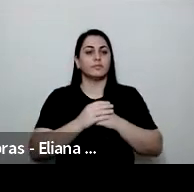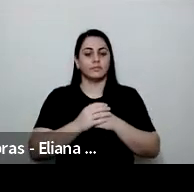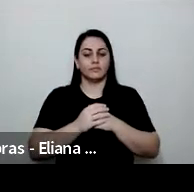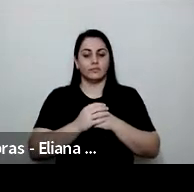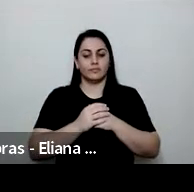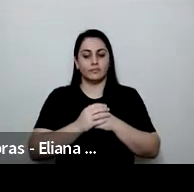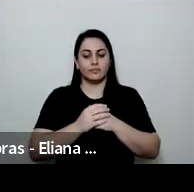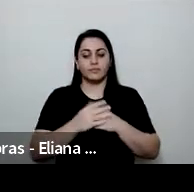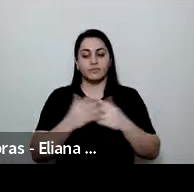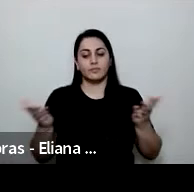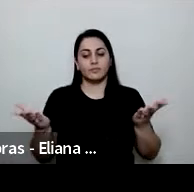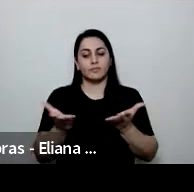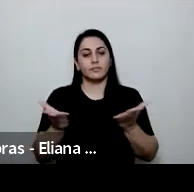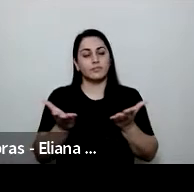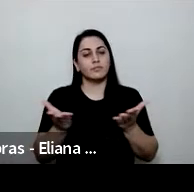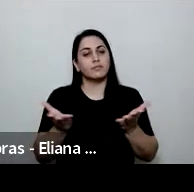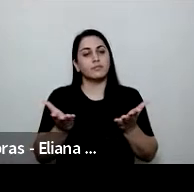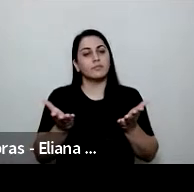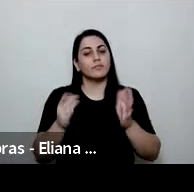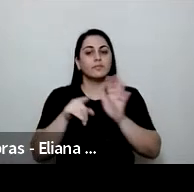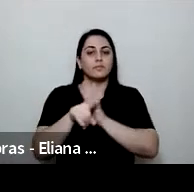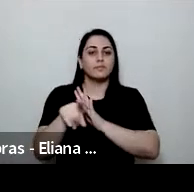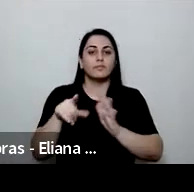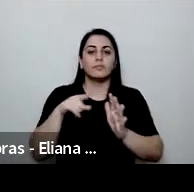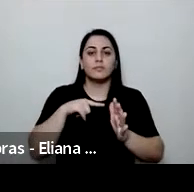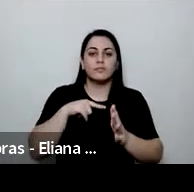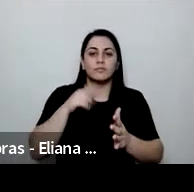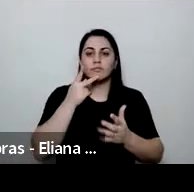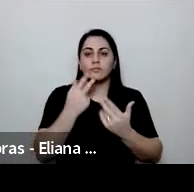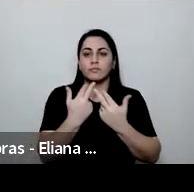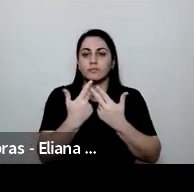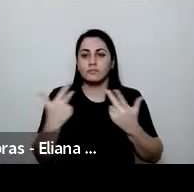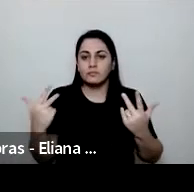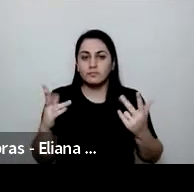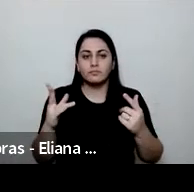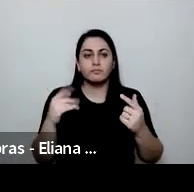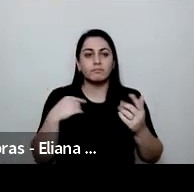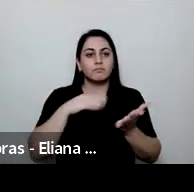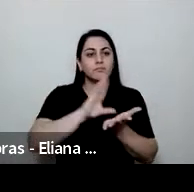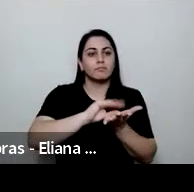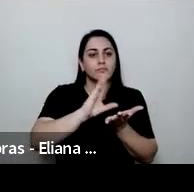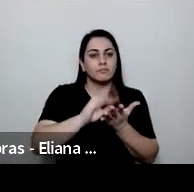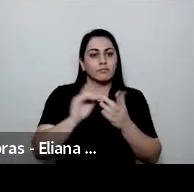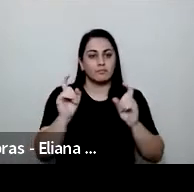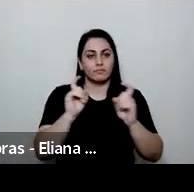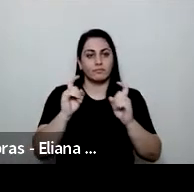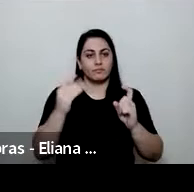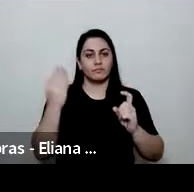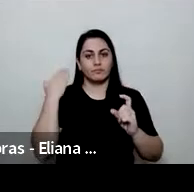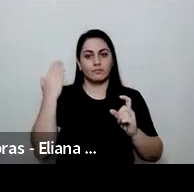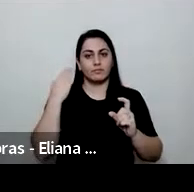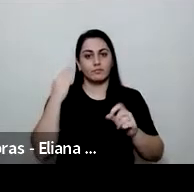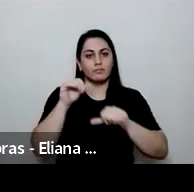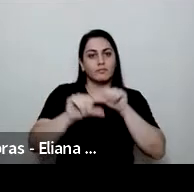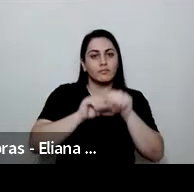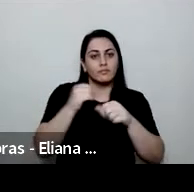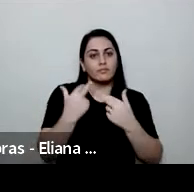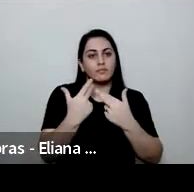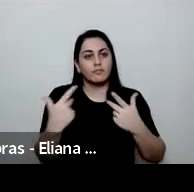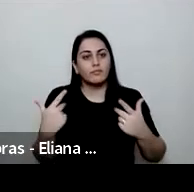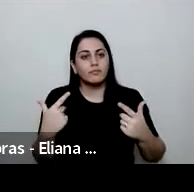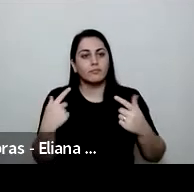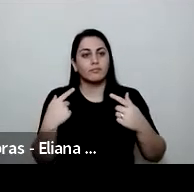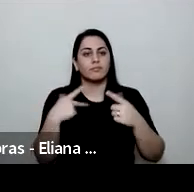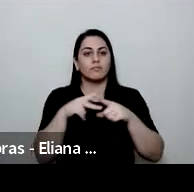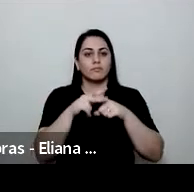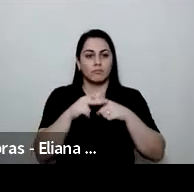E aí neste momento eu pergunto se alguma observação com relação a ata da sessão anterior alguma retificação alteração